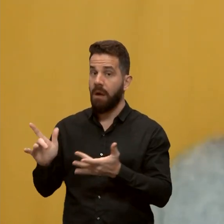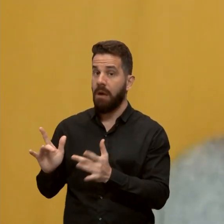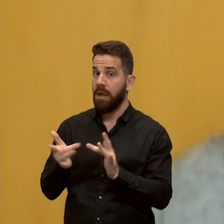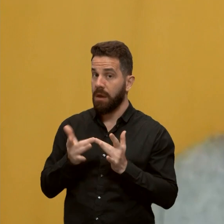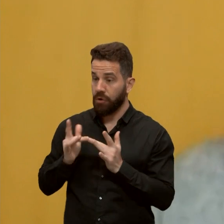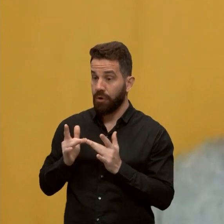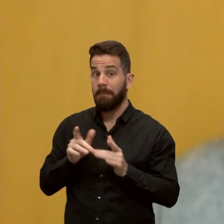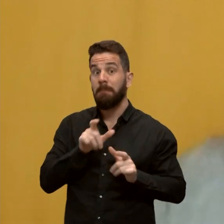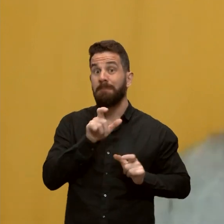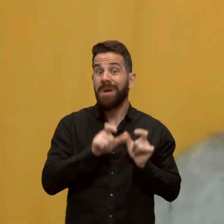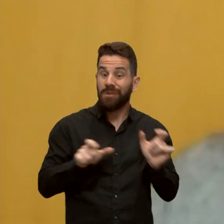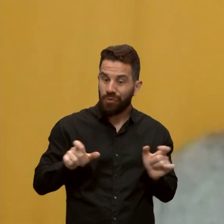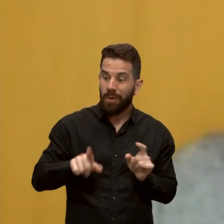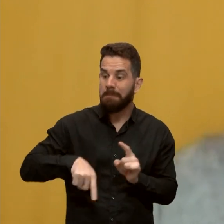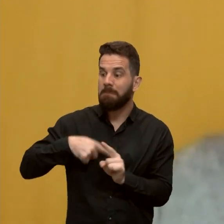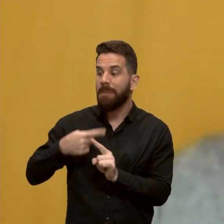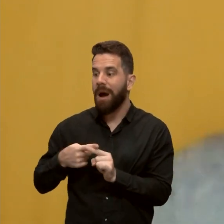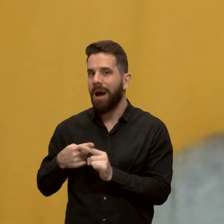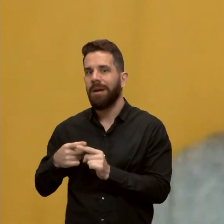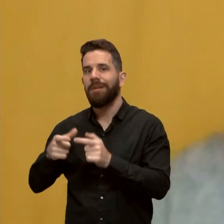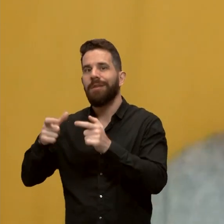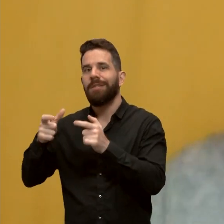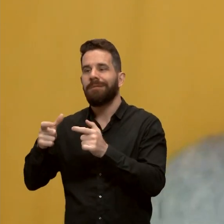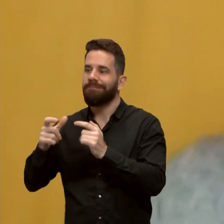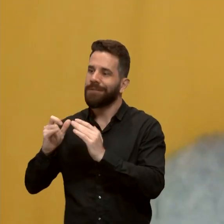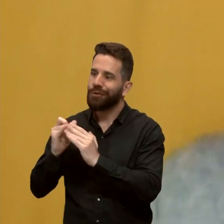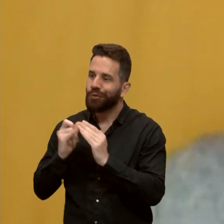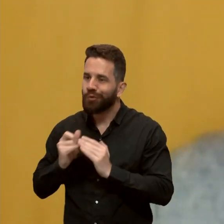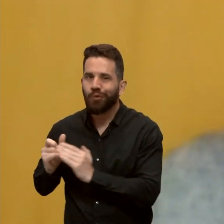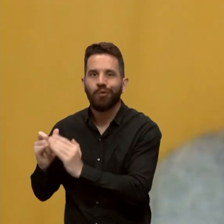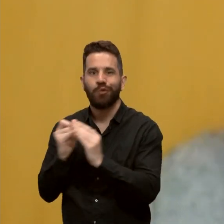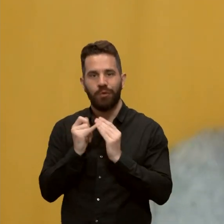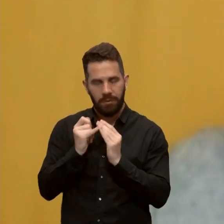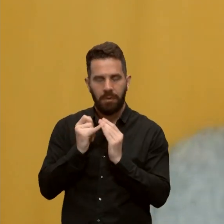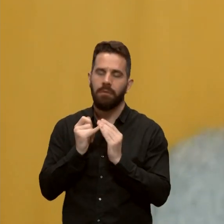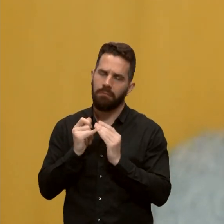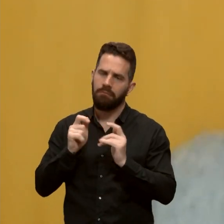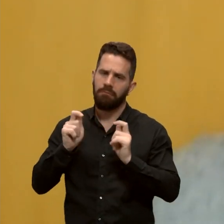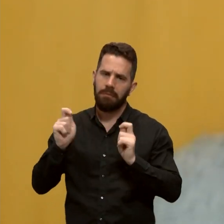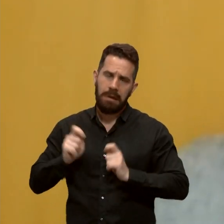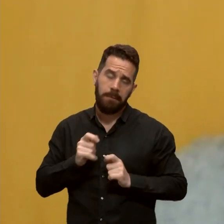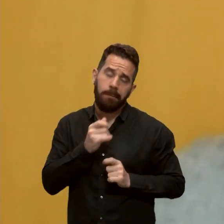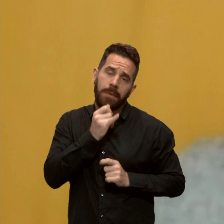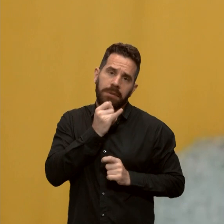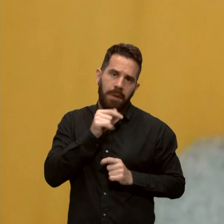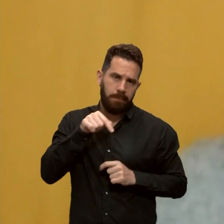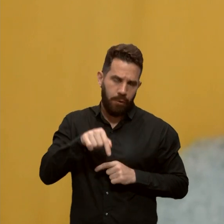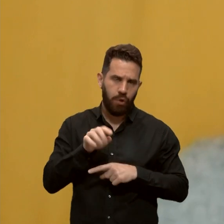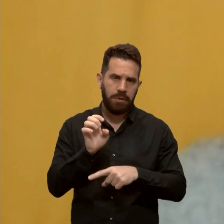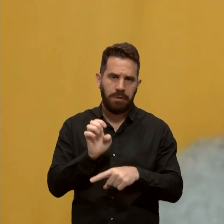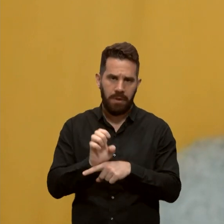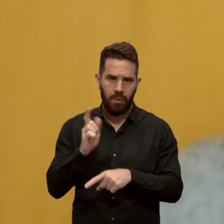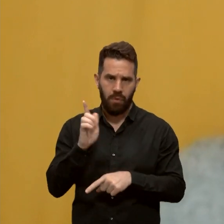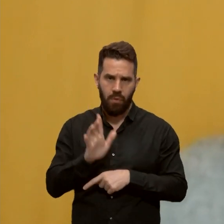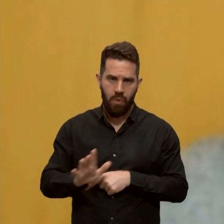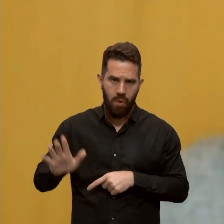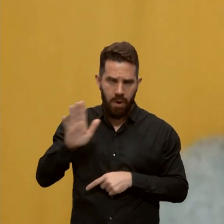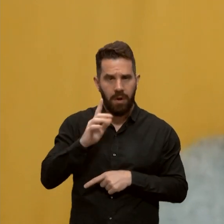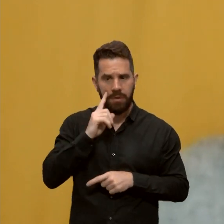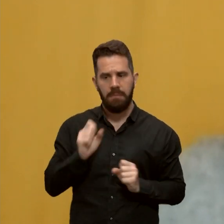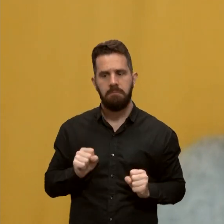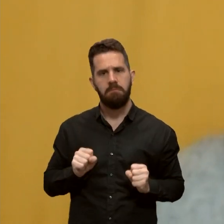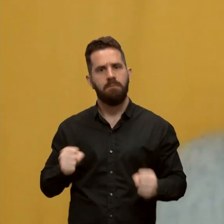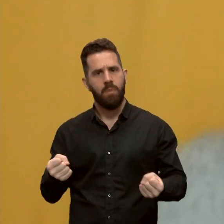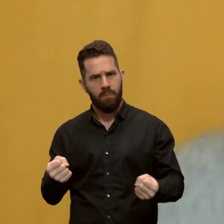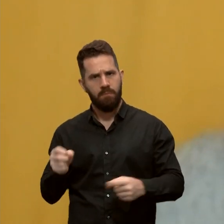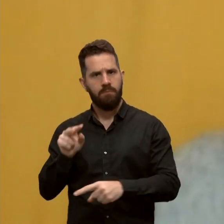organizações que amplia o olhar para esse território, no caso nosso aqui, o estado de Goiás, que é um olhar de proteção e